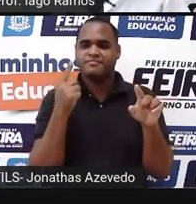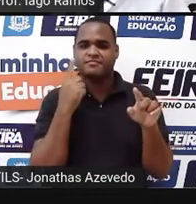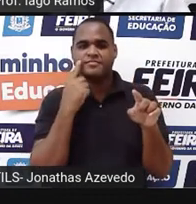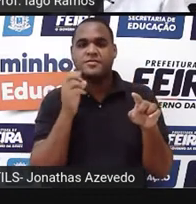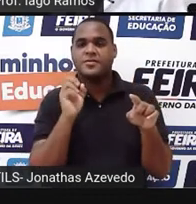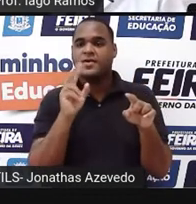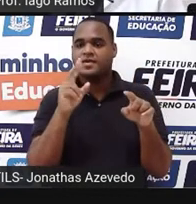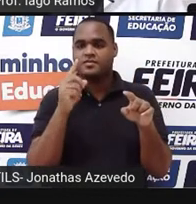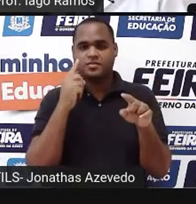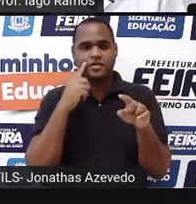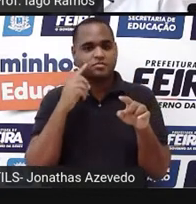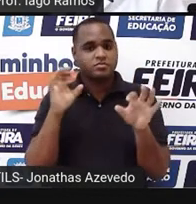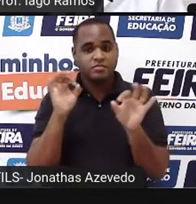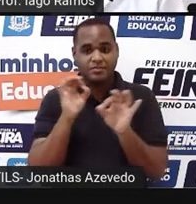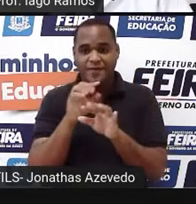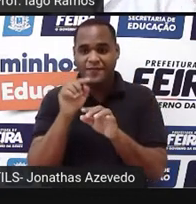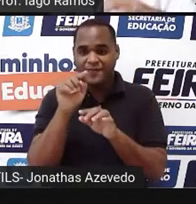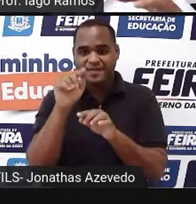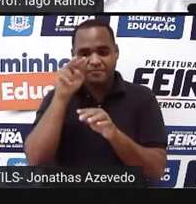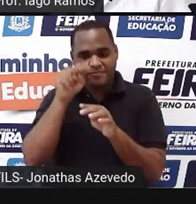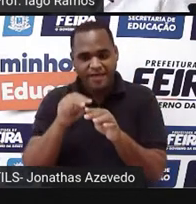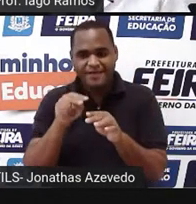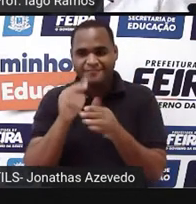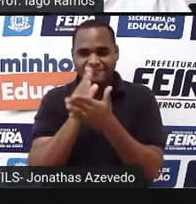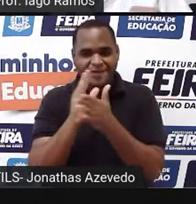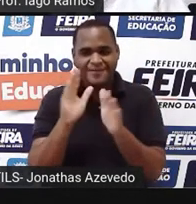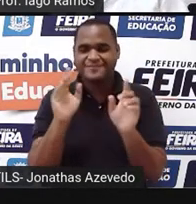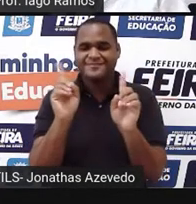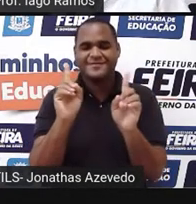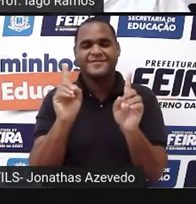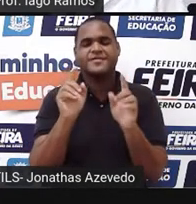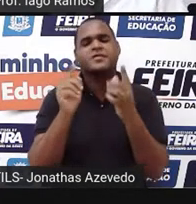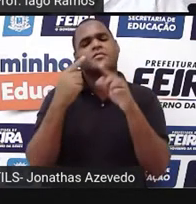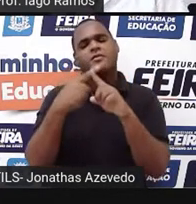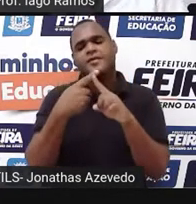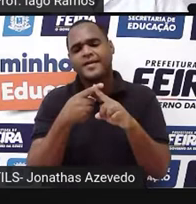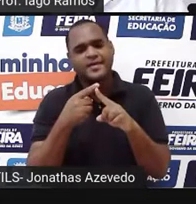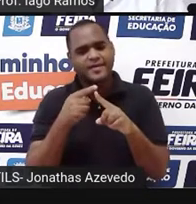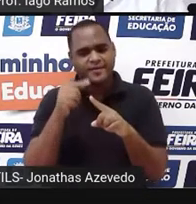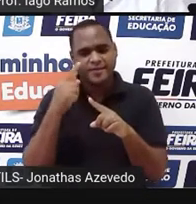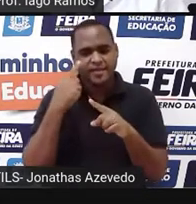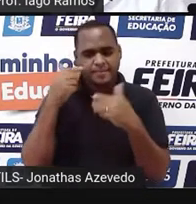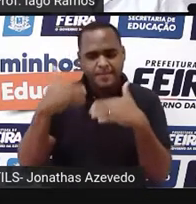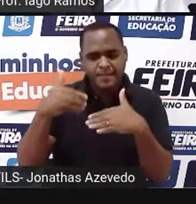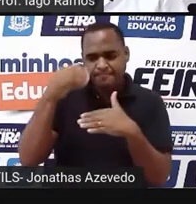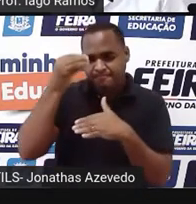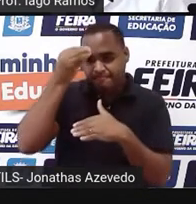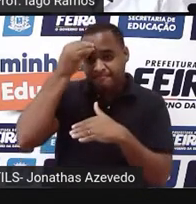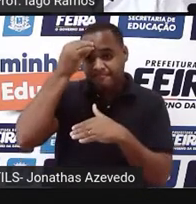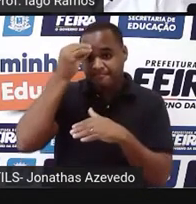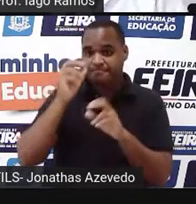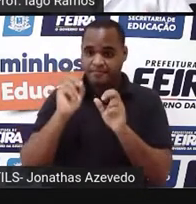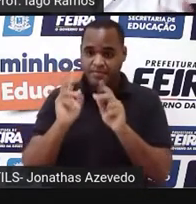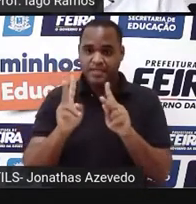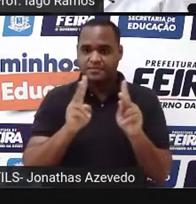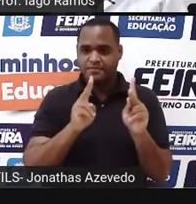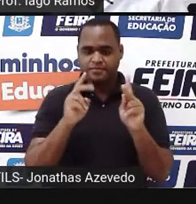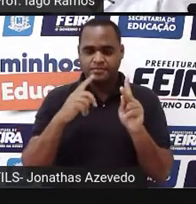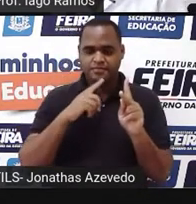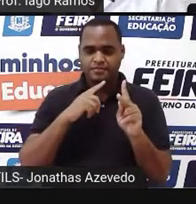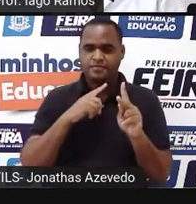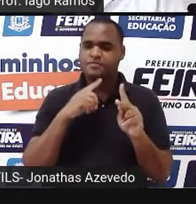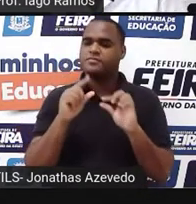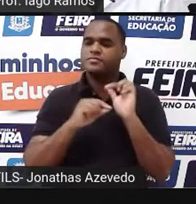nem quero deixar que você leia. Por quê? Porque a gente vai fazer um exercício de memória, tá? O tema